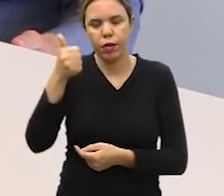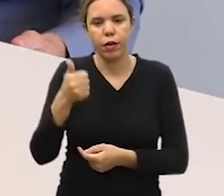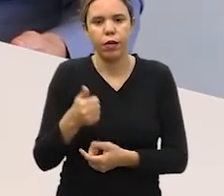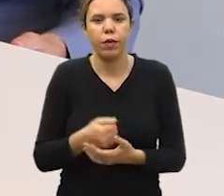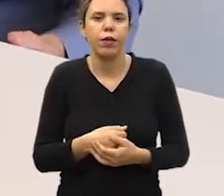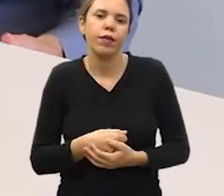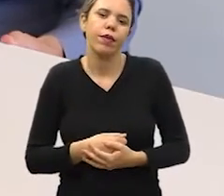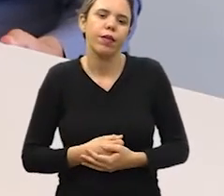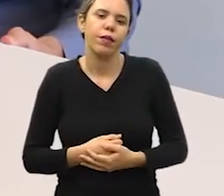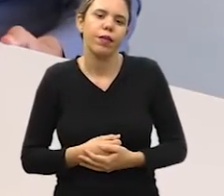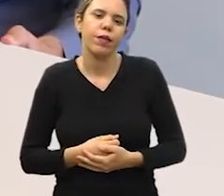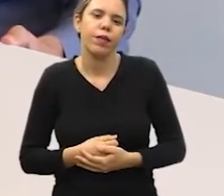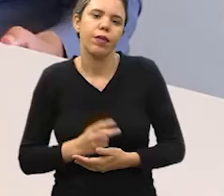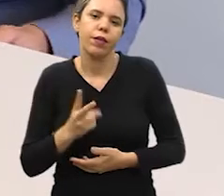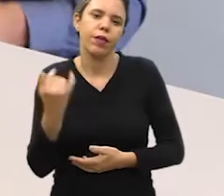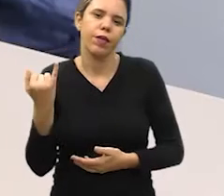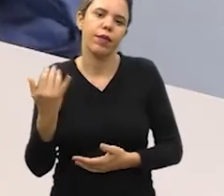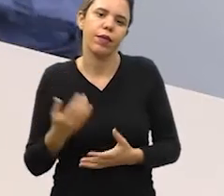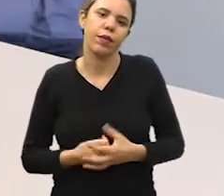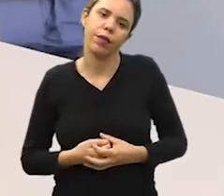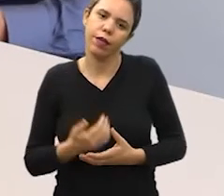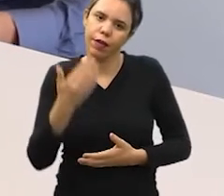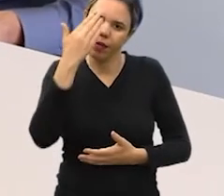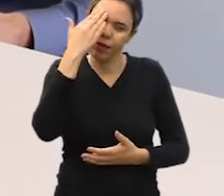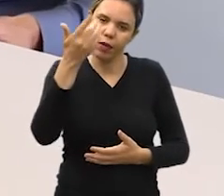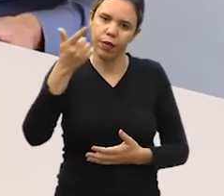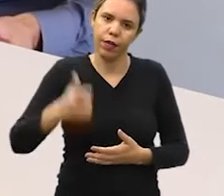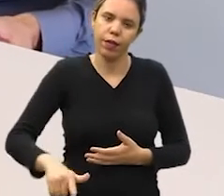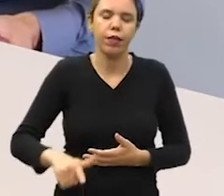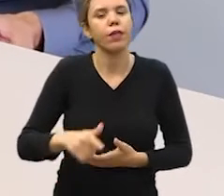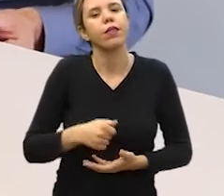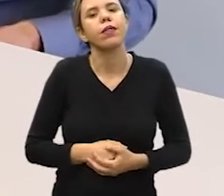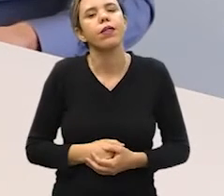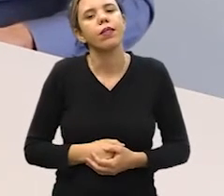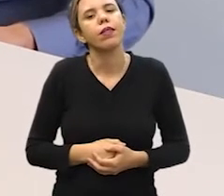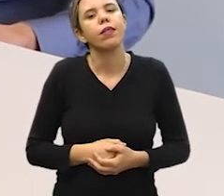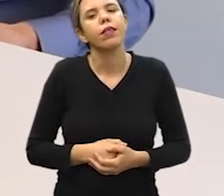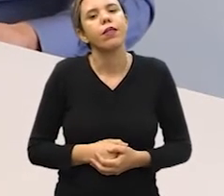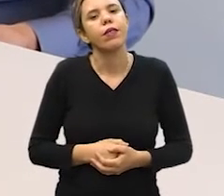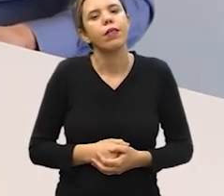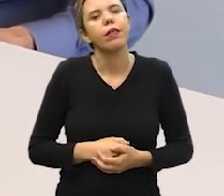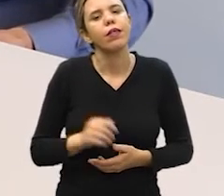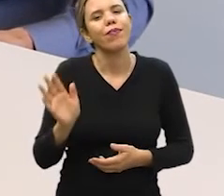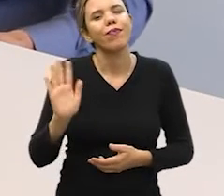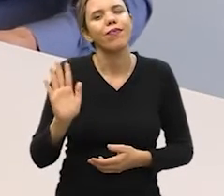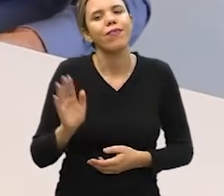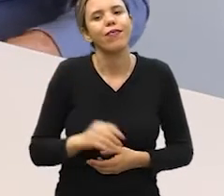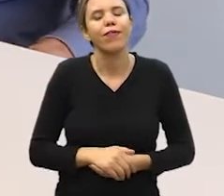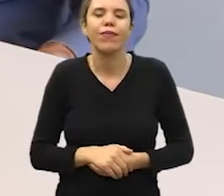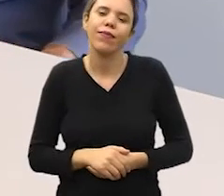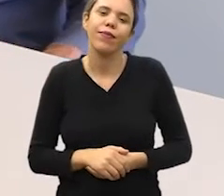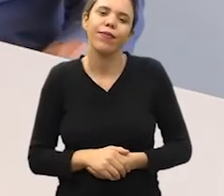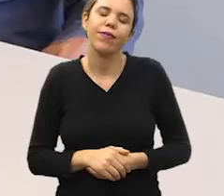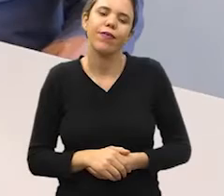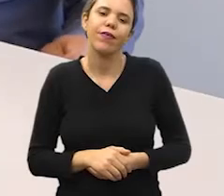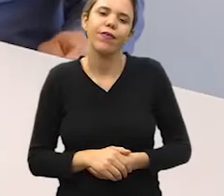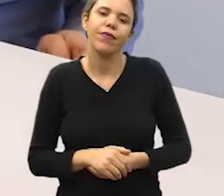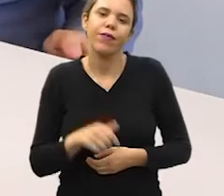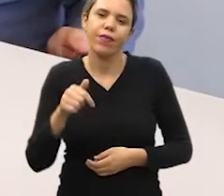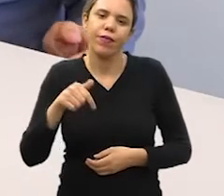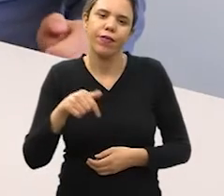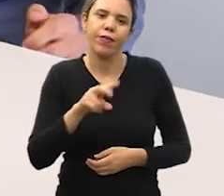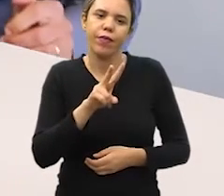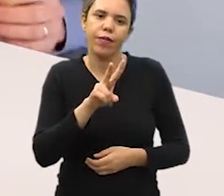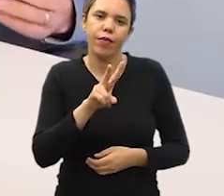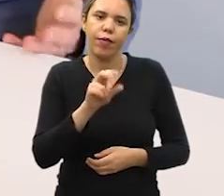o presente. É isso, sempre importante, né? Obrigado mais uma vez, Wander. Eu que agradeço e até mais. Valeu.